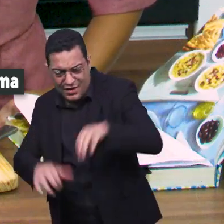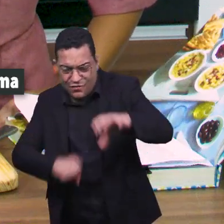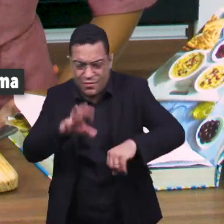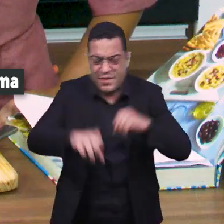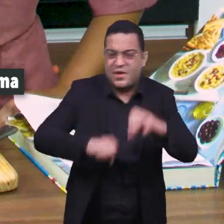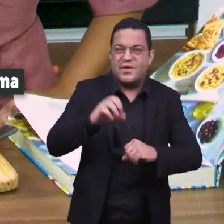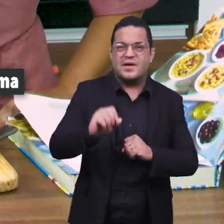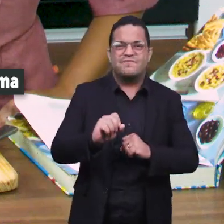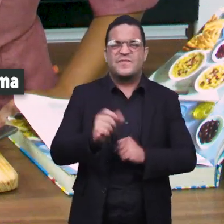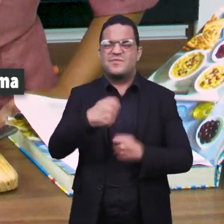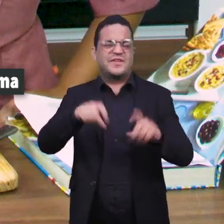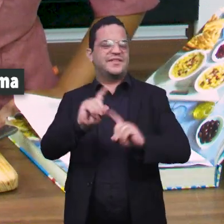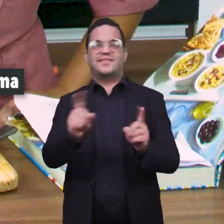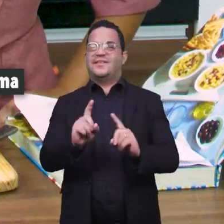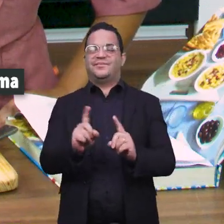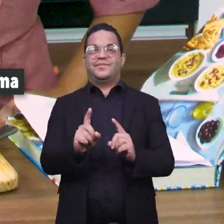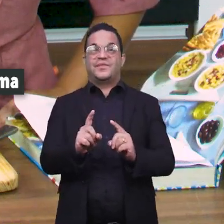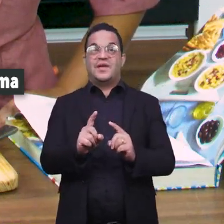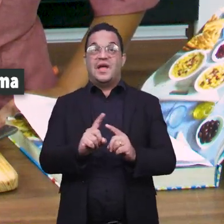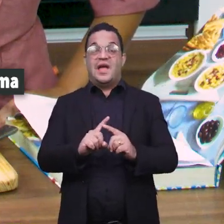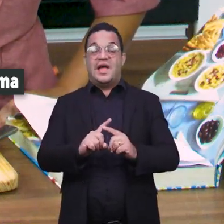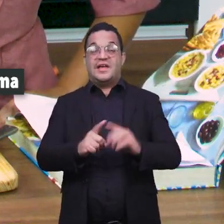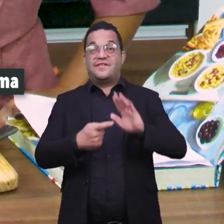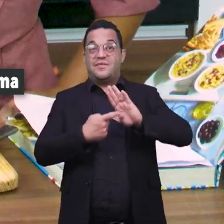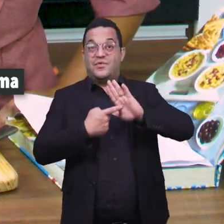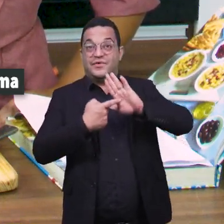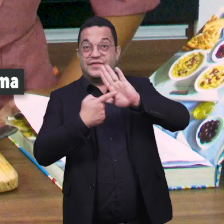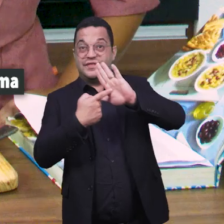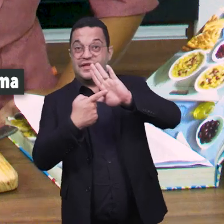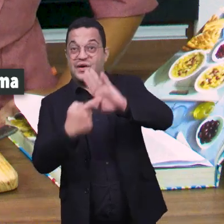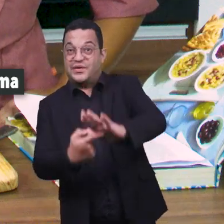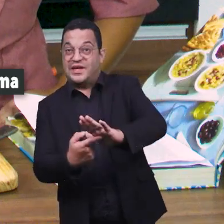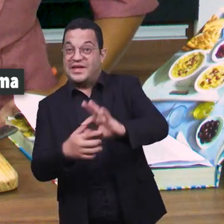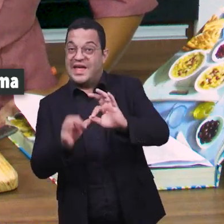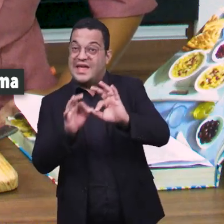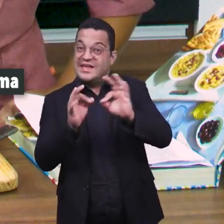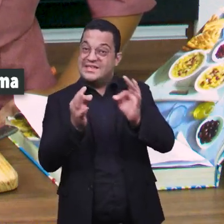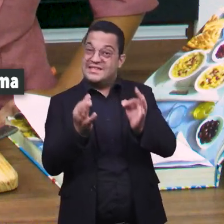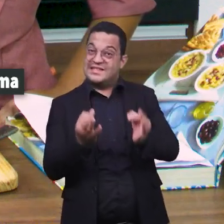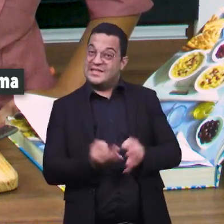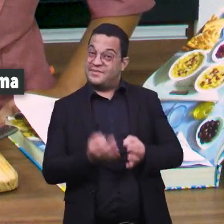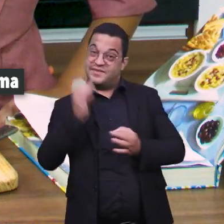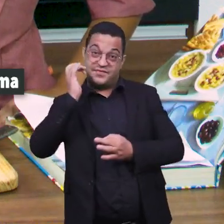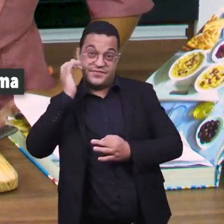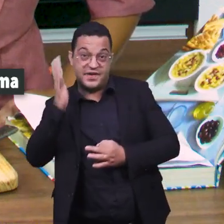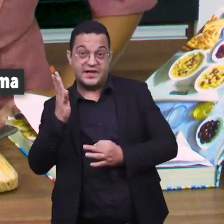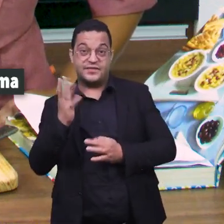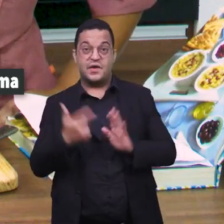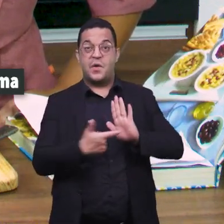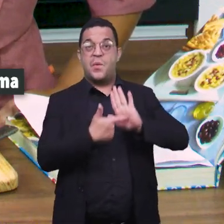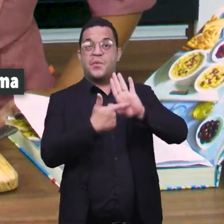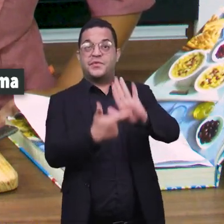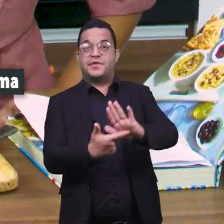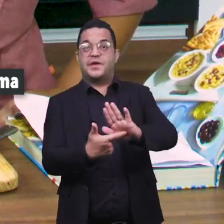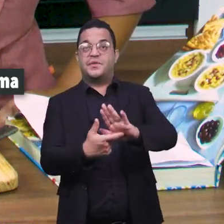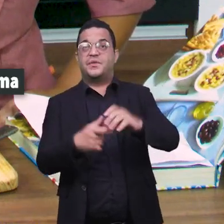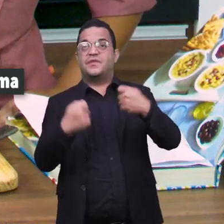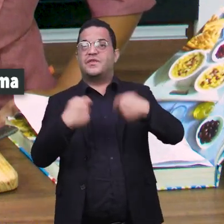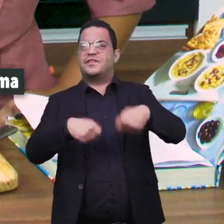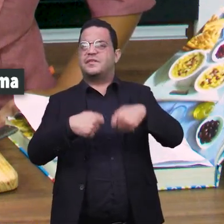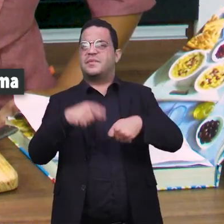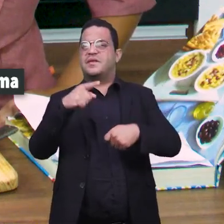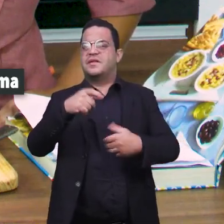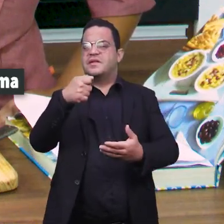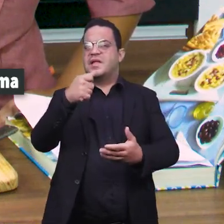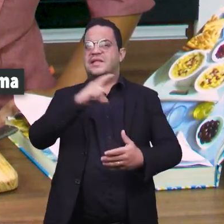utensílio. Vamos mostrar para eles o que é prático. Vem com a gente, vamos, mostrar para vocês aquilo que